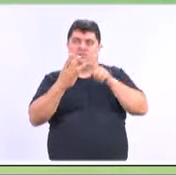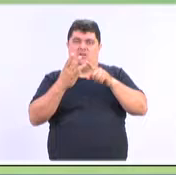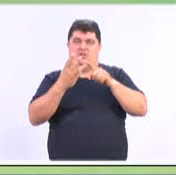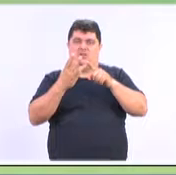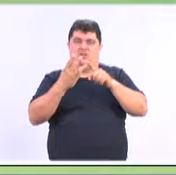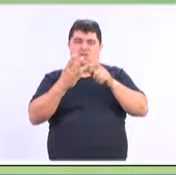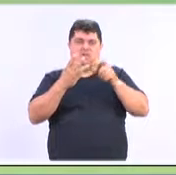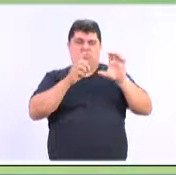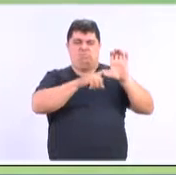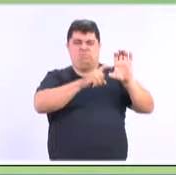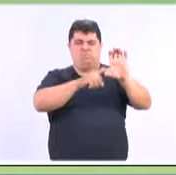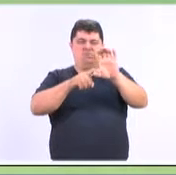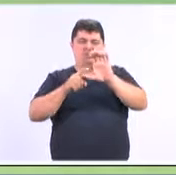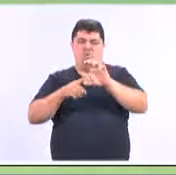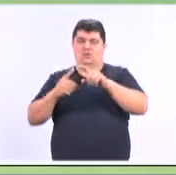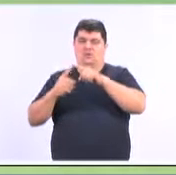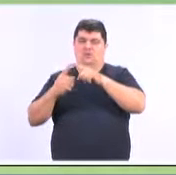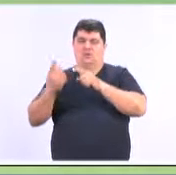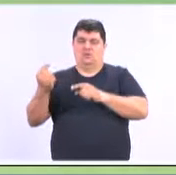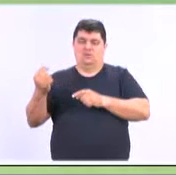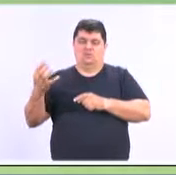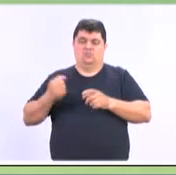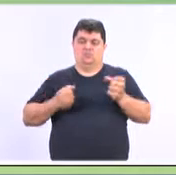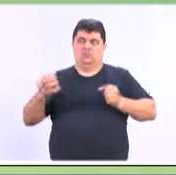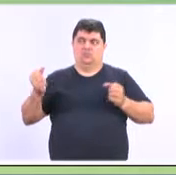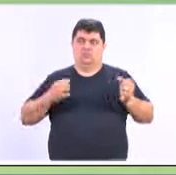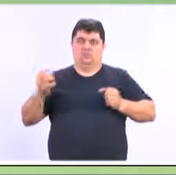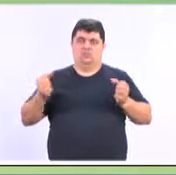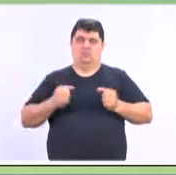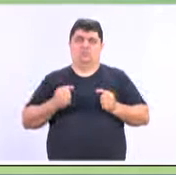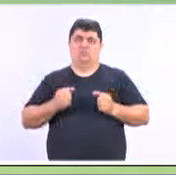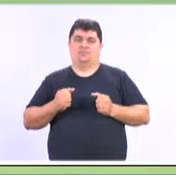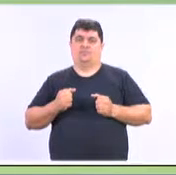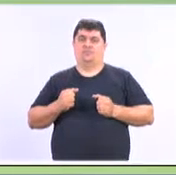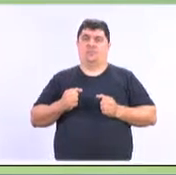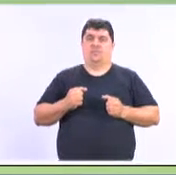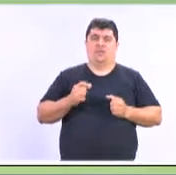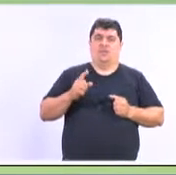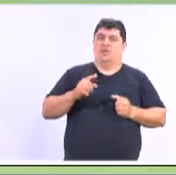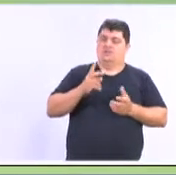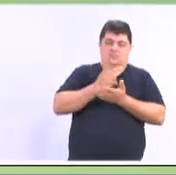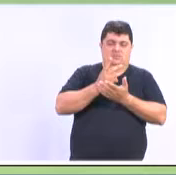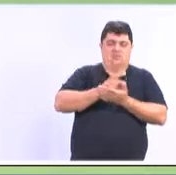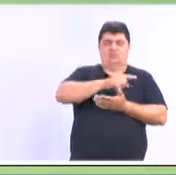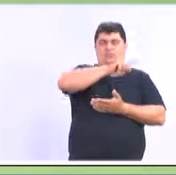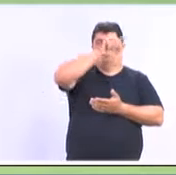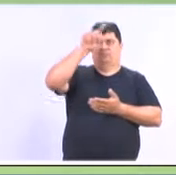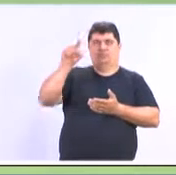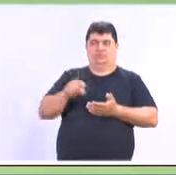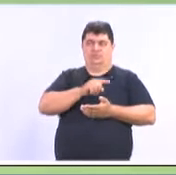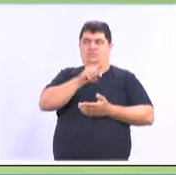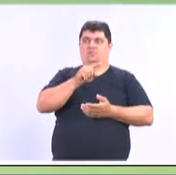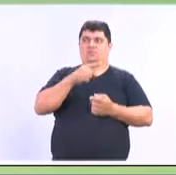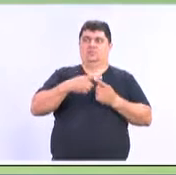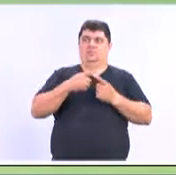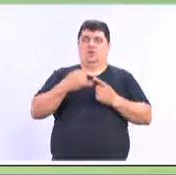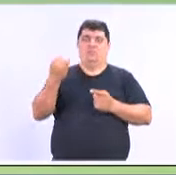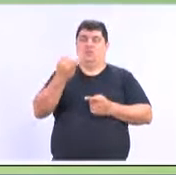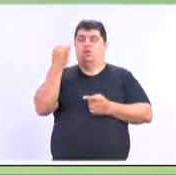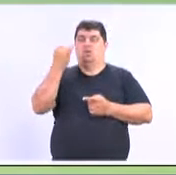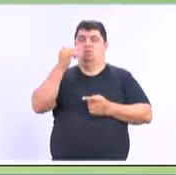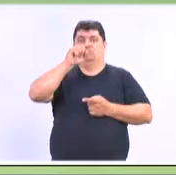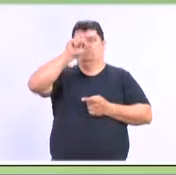endividamento e rentabilidade, que acaba sendo um ciclo, né, de alimentação entre